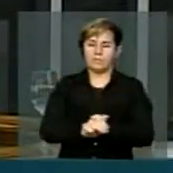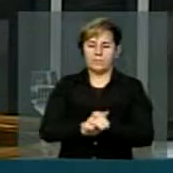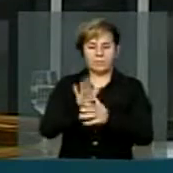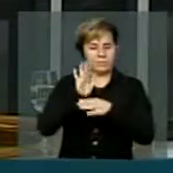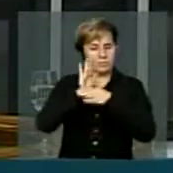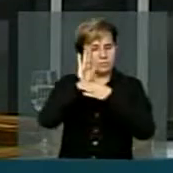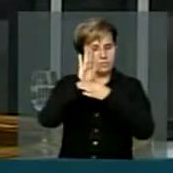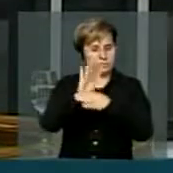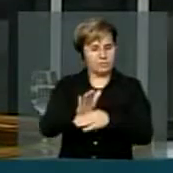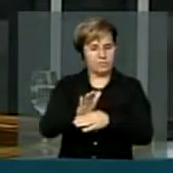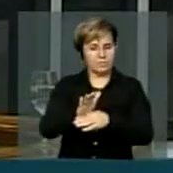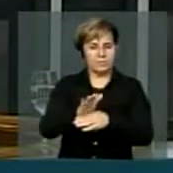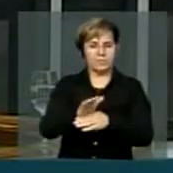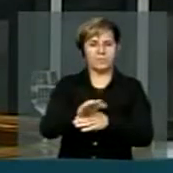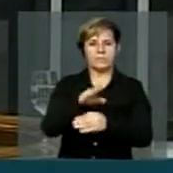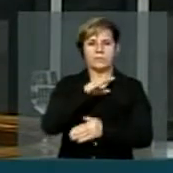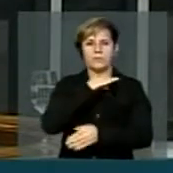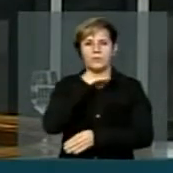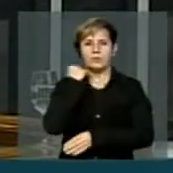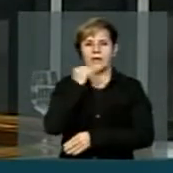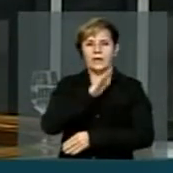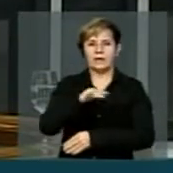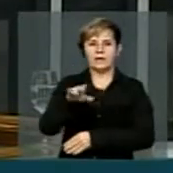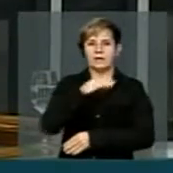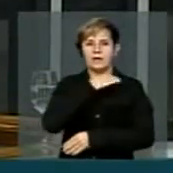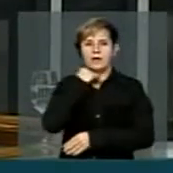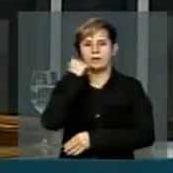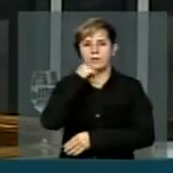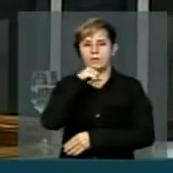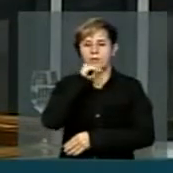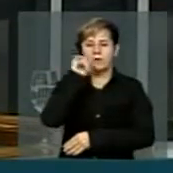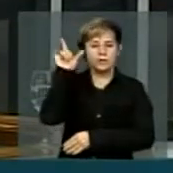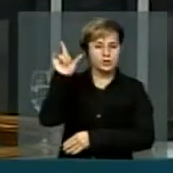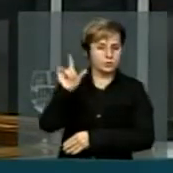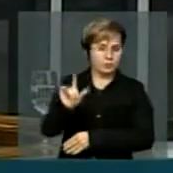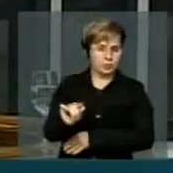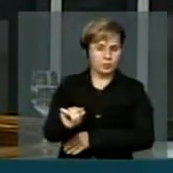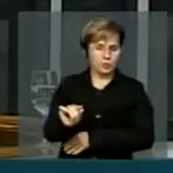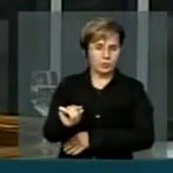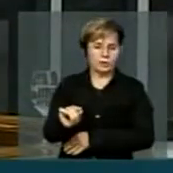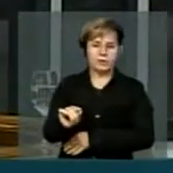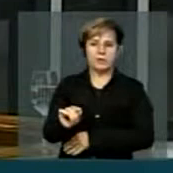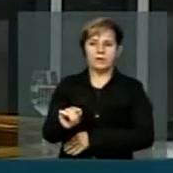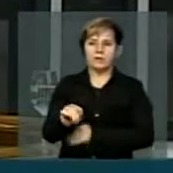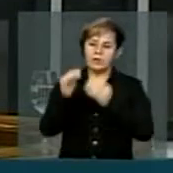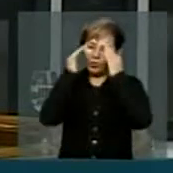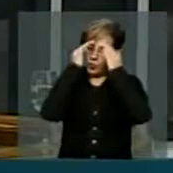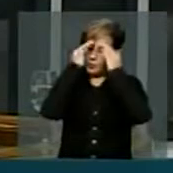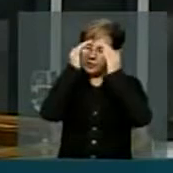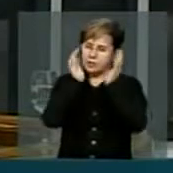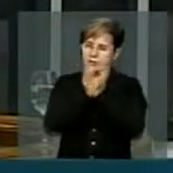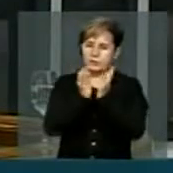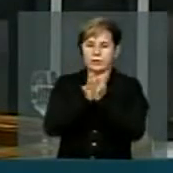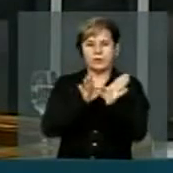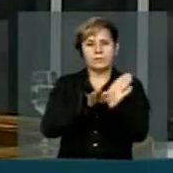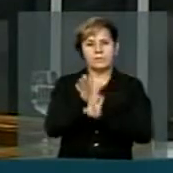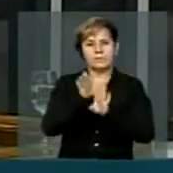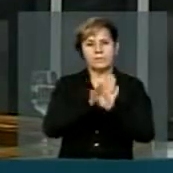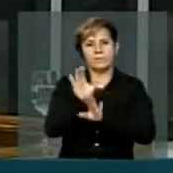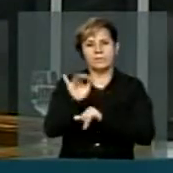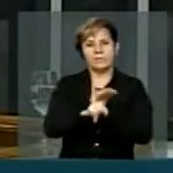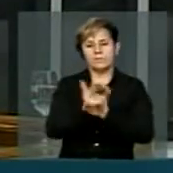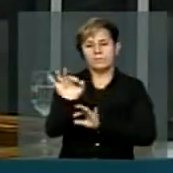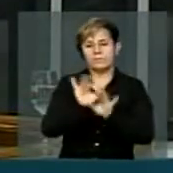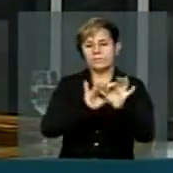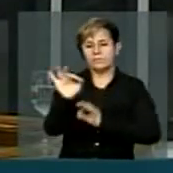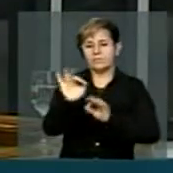Contribuir com a redução da morbimortalidade infantil e materna, mediante as recomendações da Estratégia